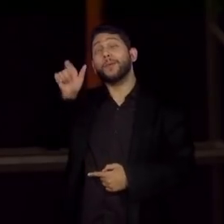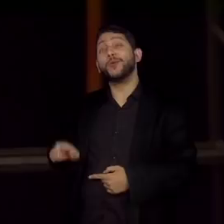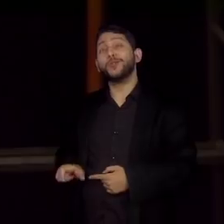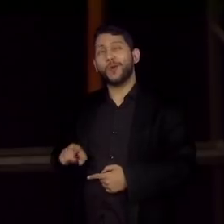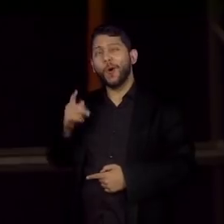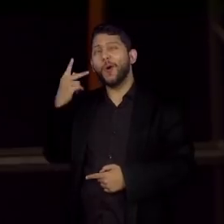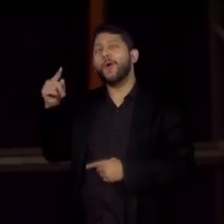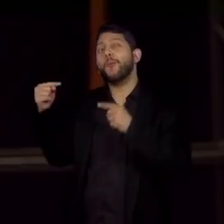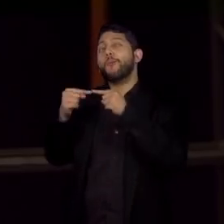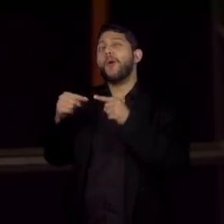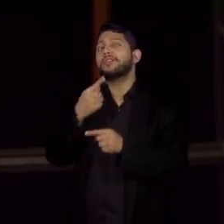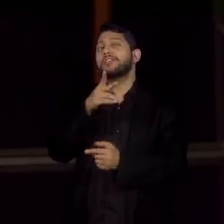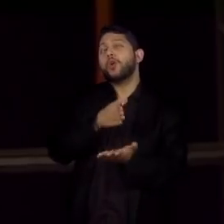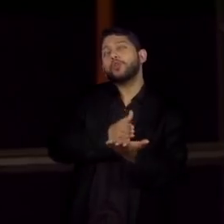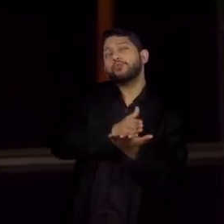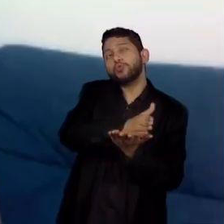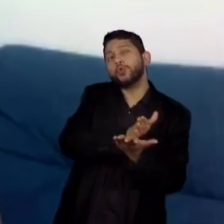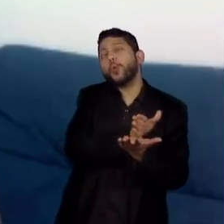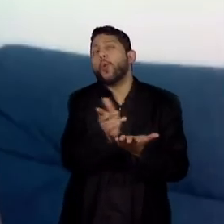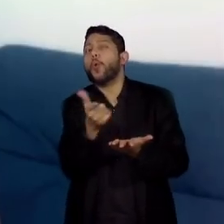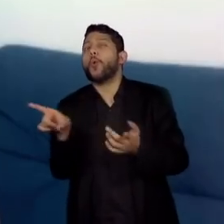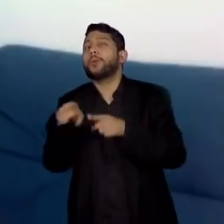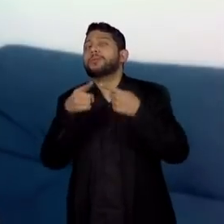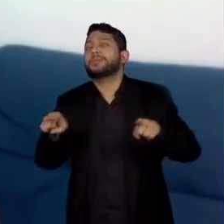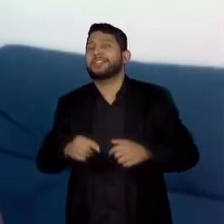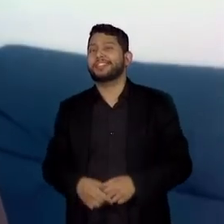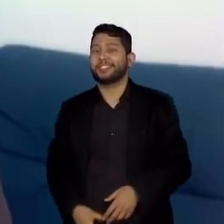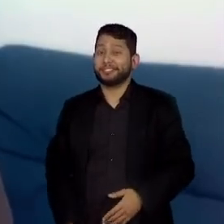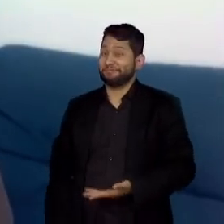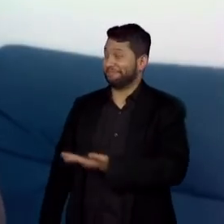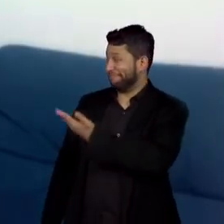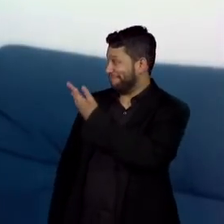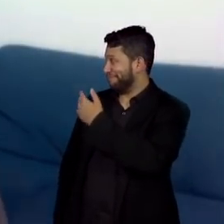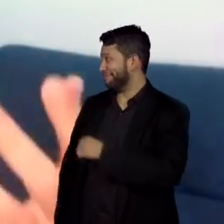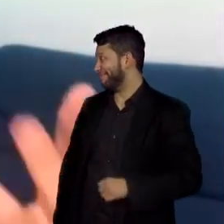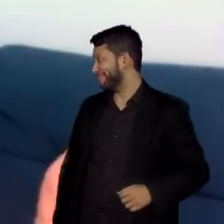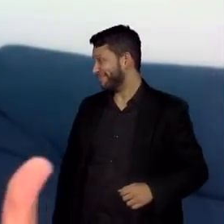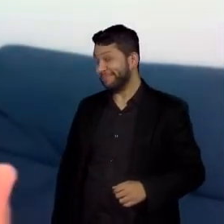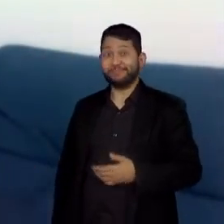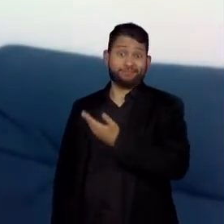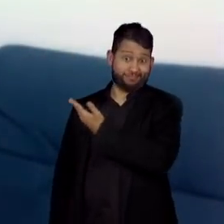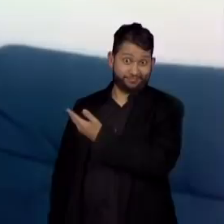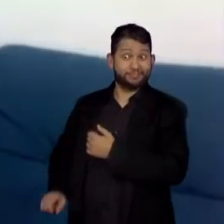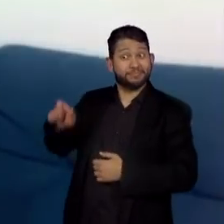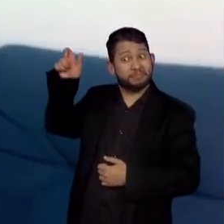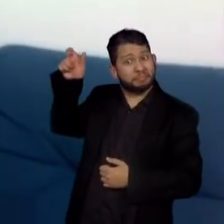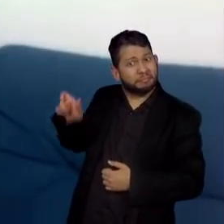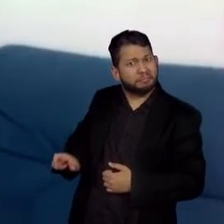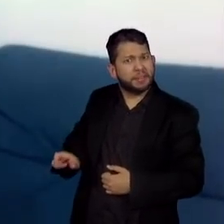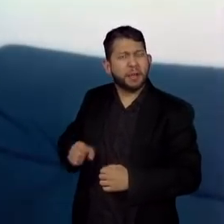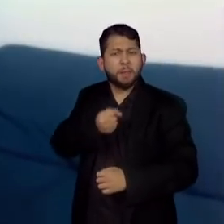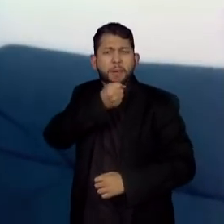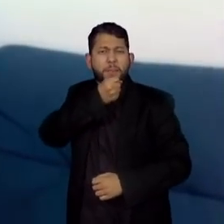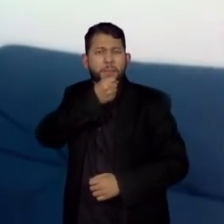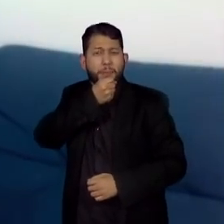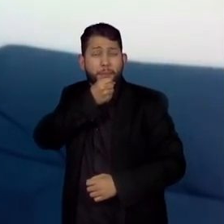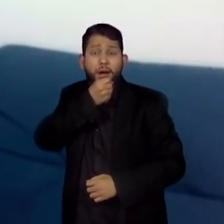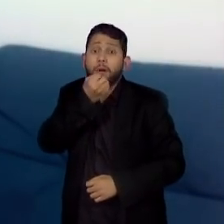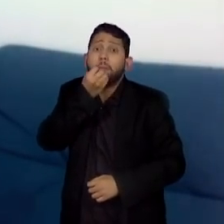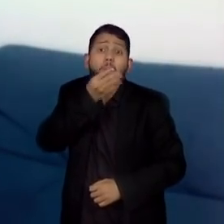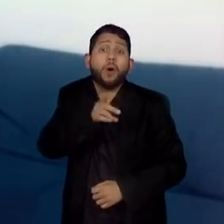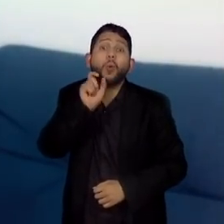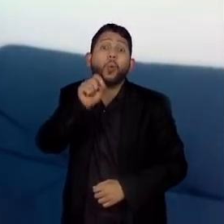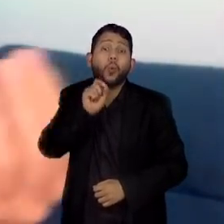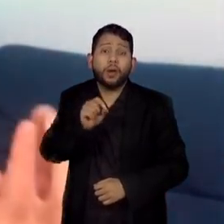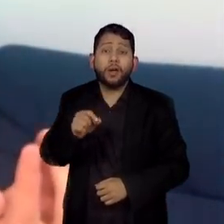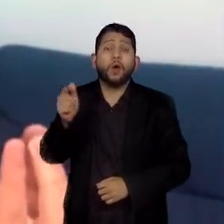desse seu lado inquieto. Eu acho que a grande virtude da Vanderleia como cantora é o trânsito que ela tem